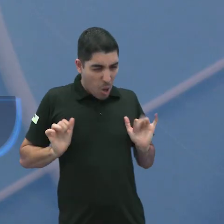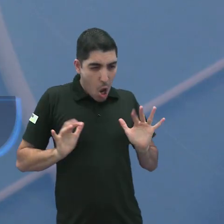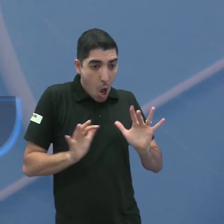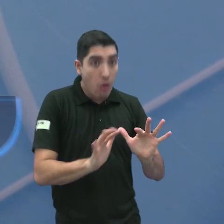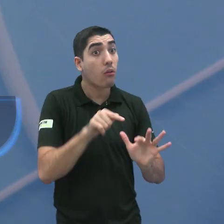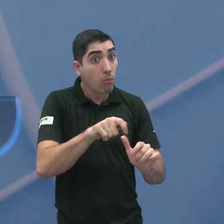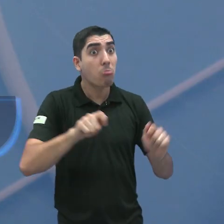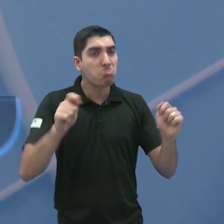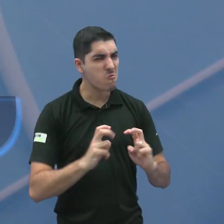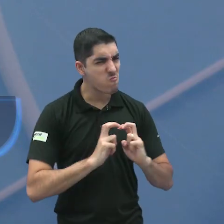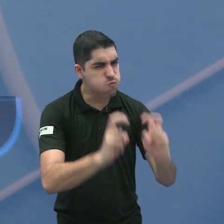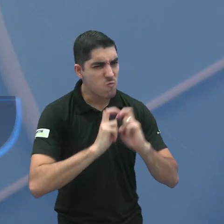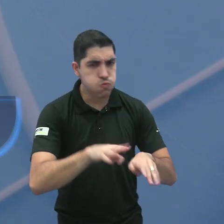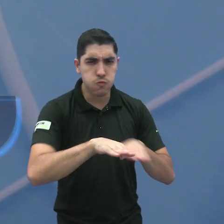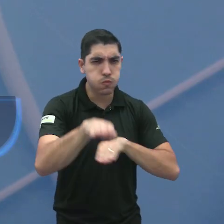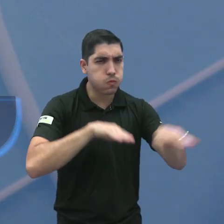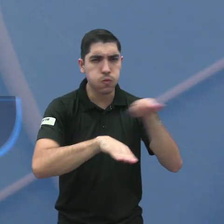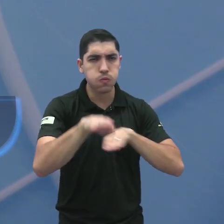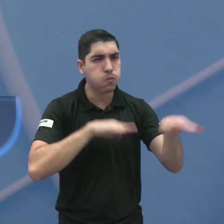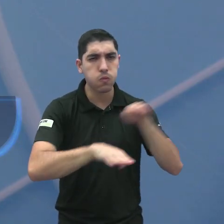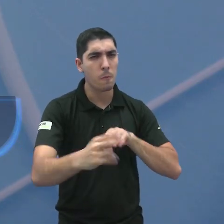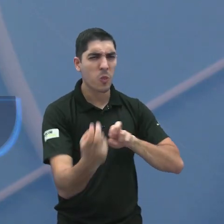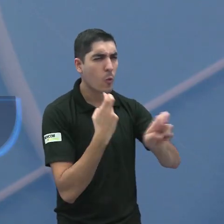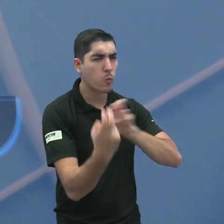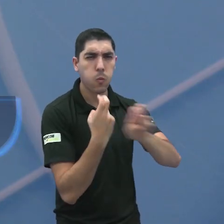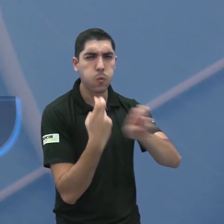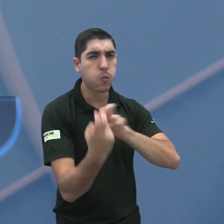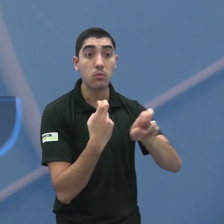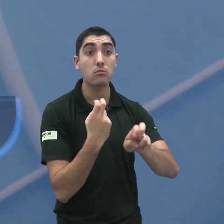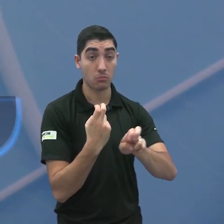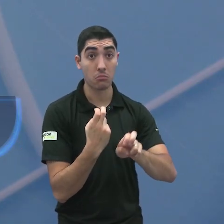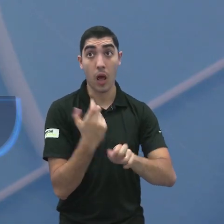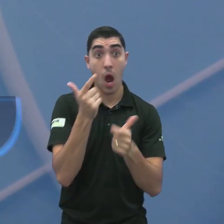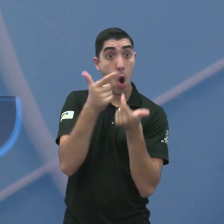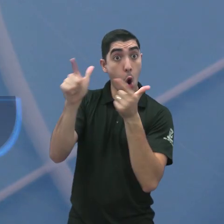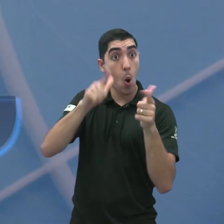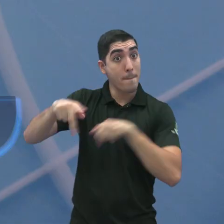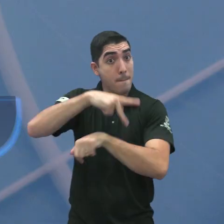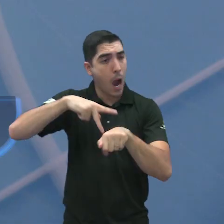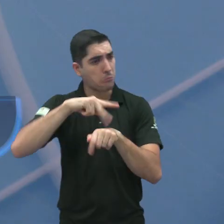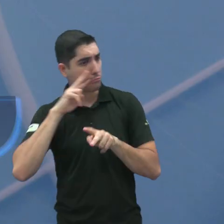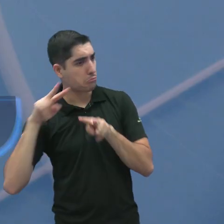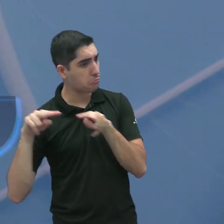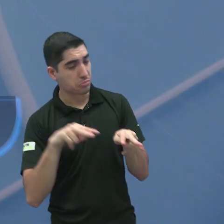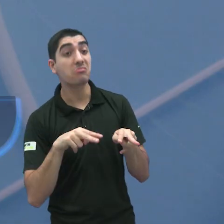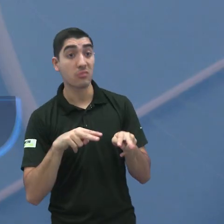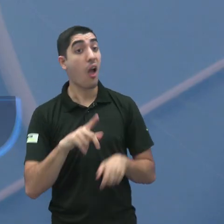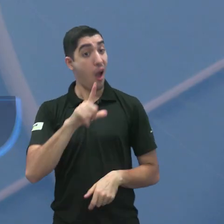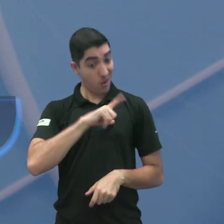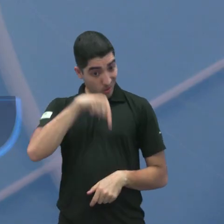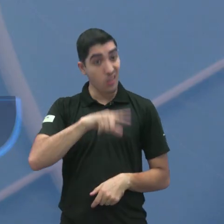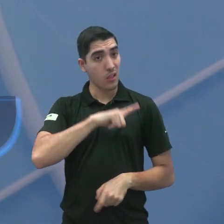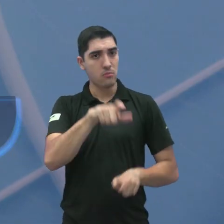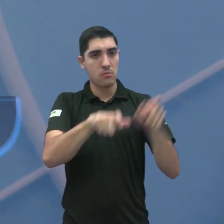Ele é muita gente utilizando o transporte diariamente. Então, ele acaba sendo exemplo para o mundo. Então, aqui a gente construiu uma escola